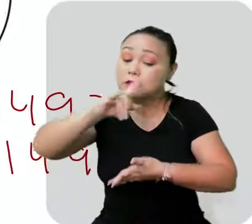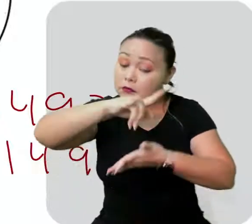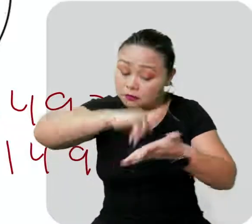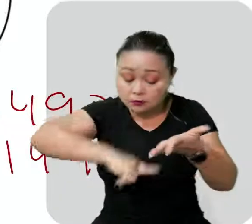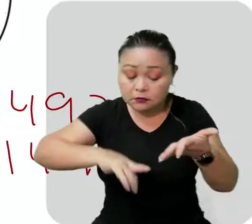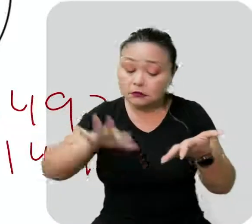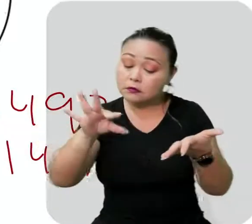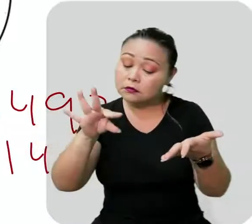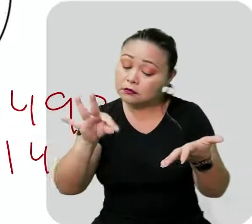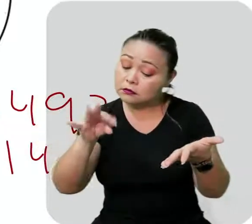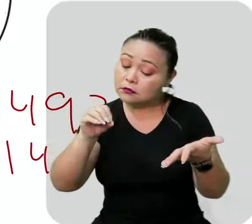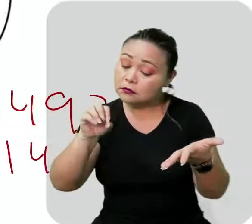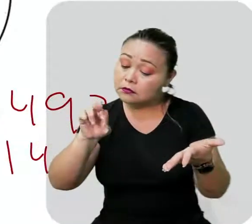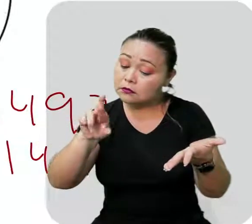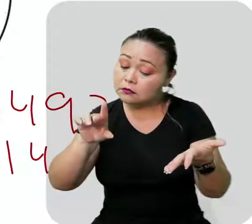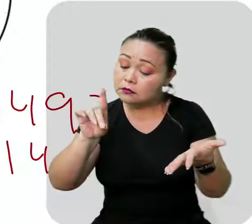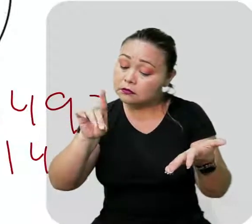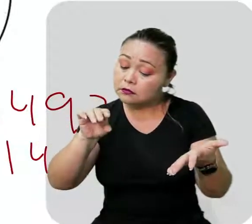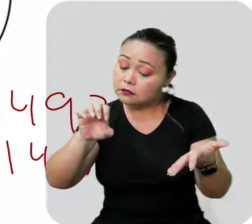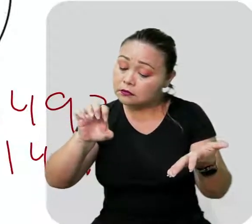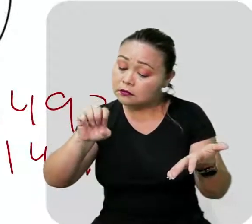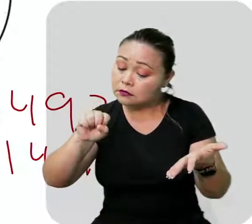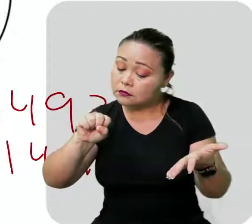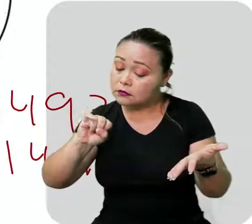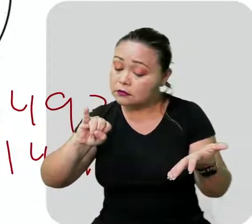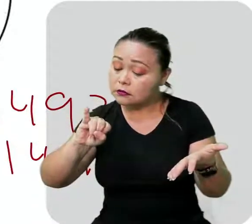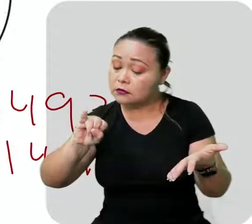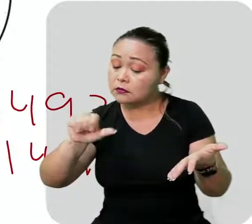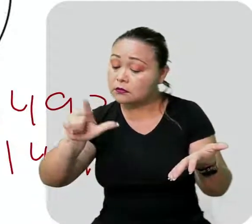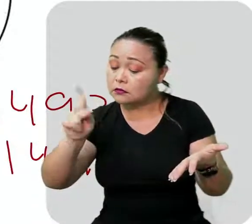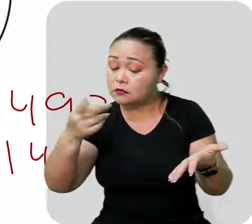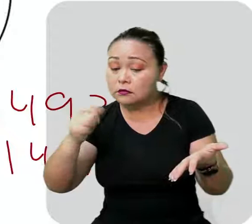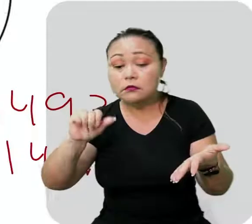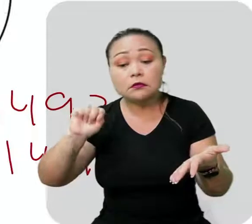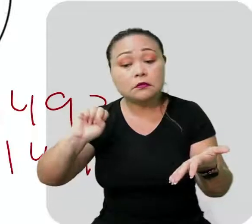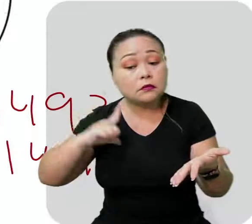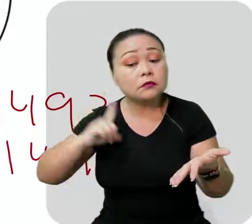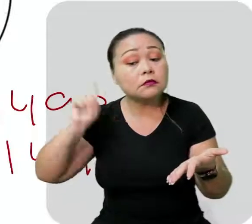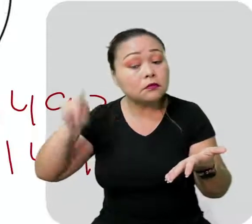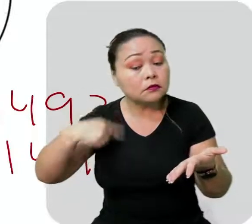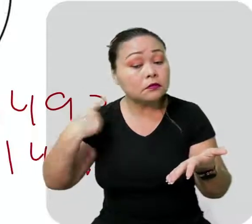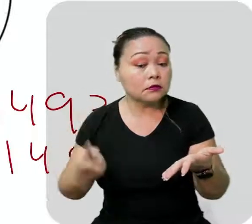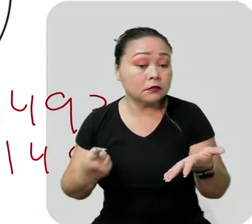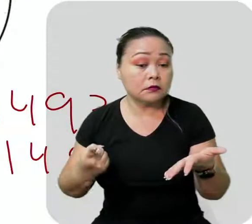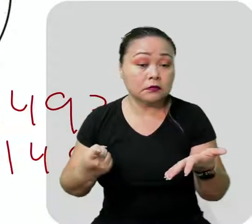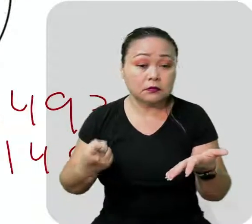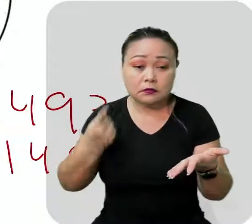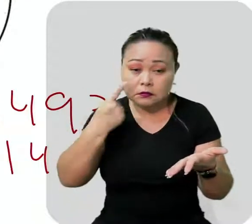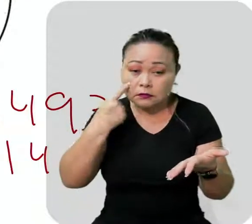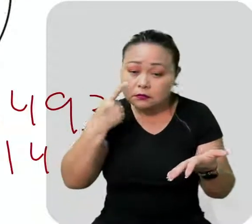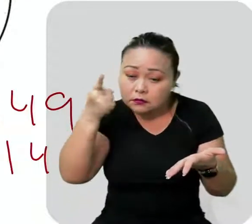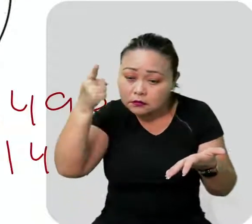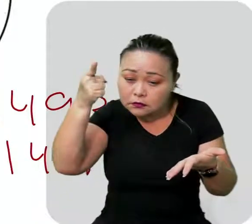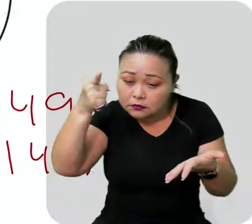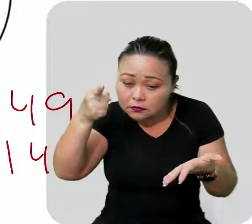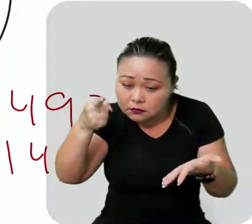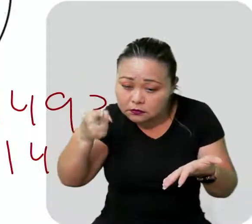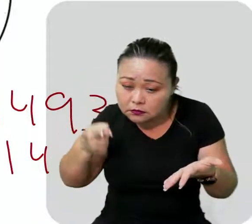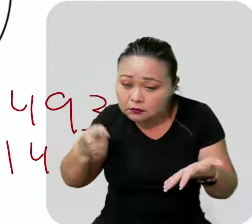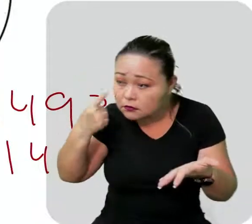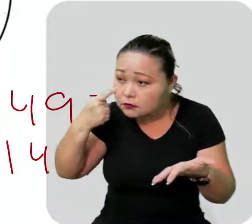Tordesilhas esse que vocês jogar pouco na minha explicação vai ser aqui ó Nessa